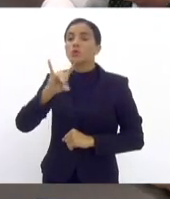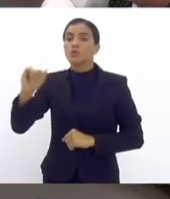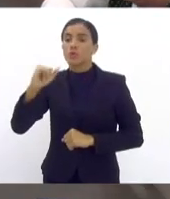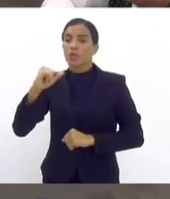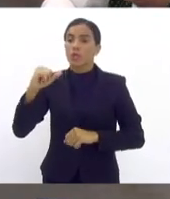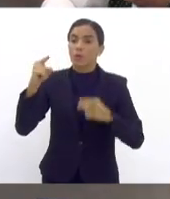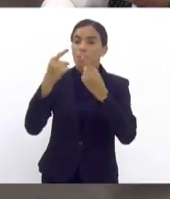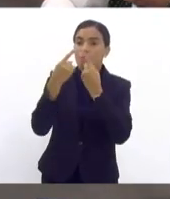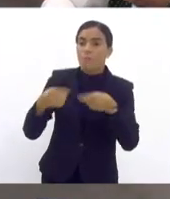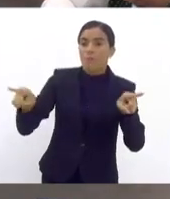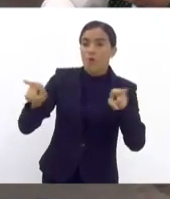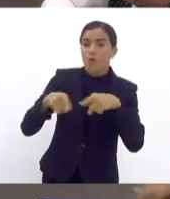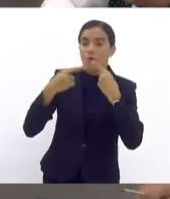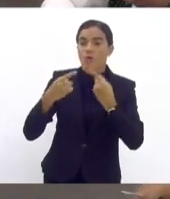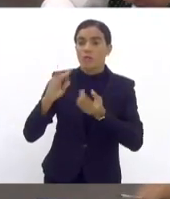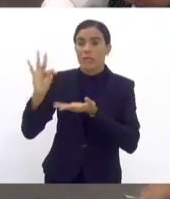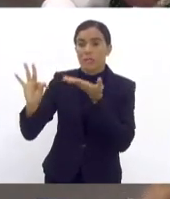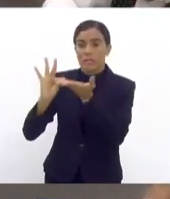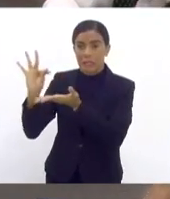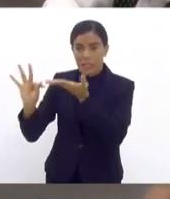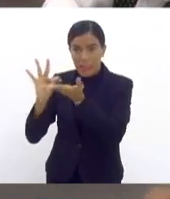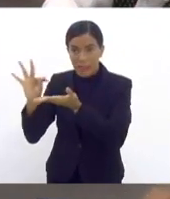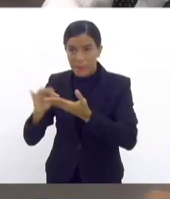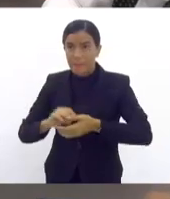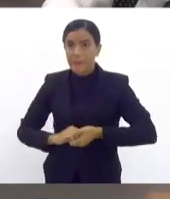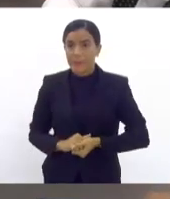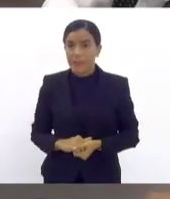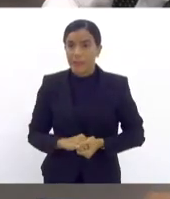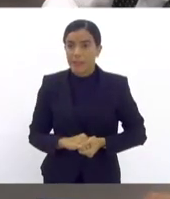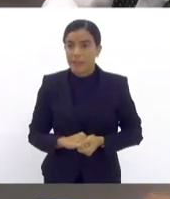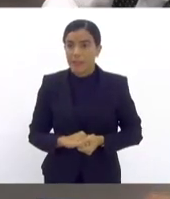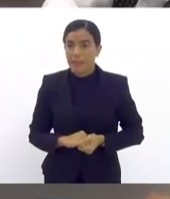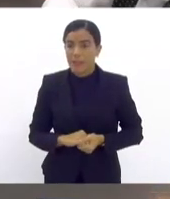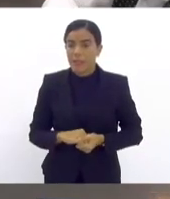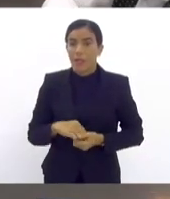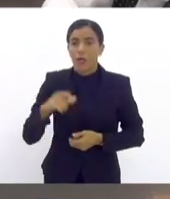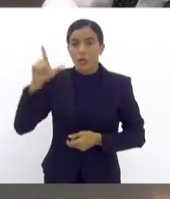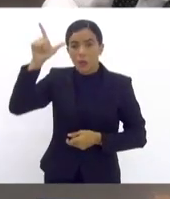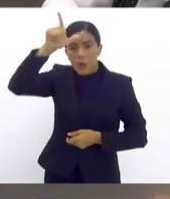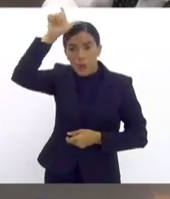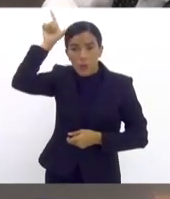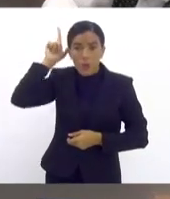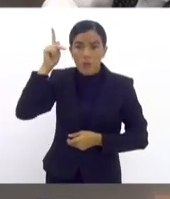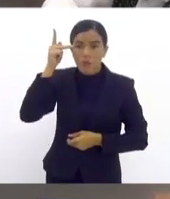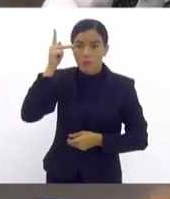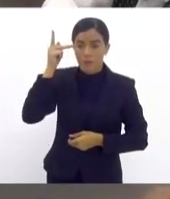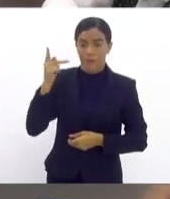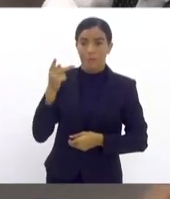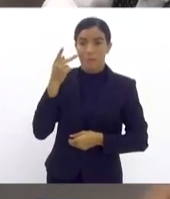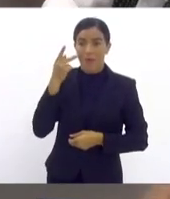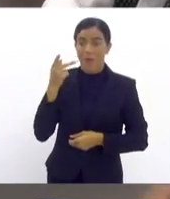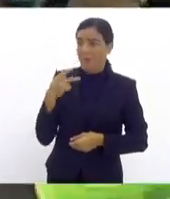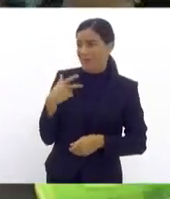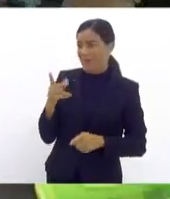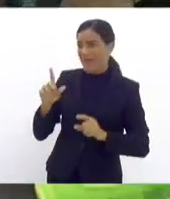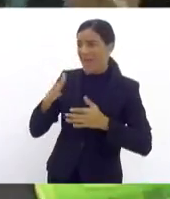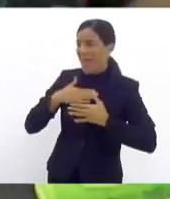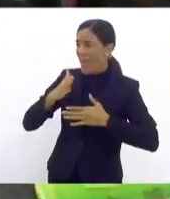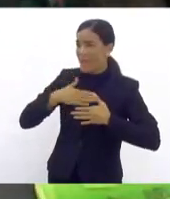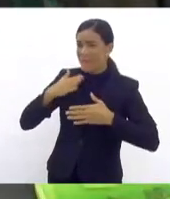músico-terapeuta. O parecer é pela juridicidade. Isso deputado Luiz Paulo, em discussão. Isso é legislar em causa própria. Sempre, sempre.